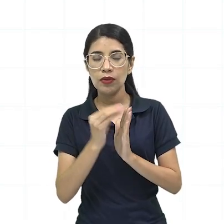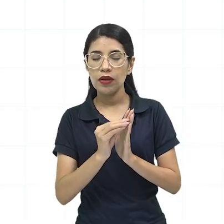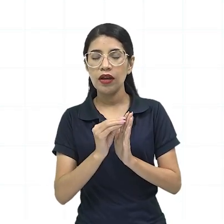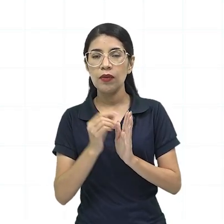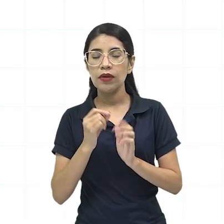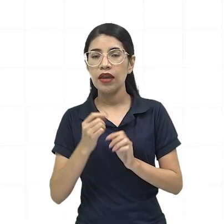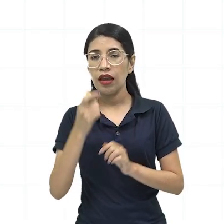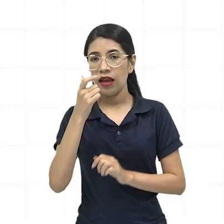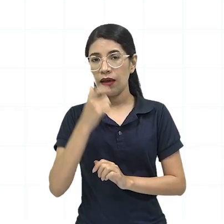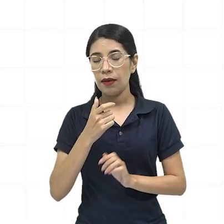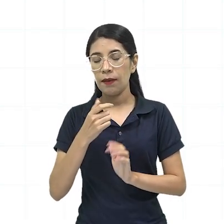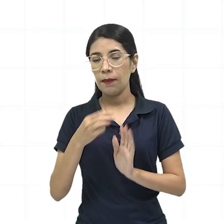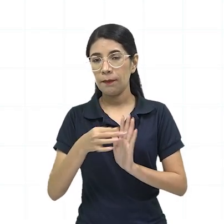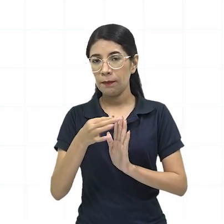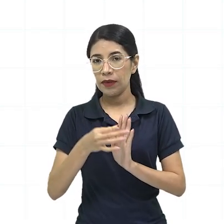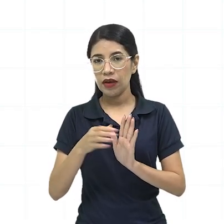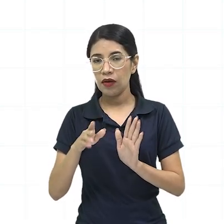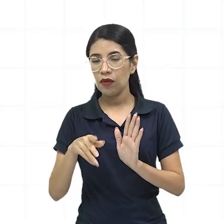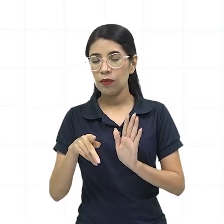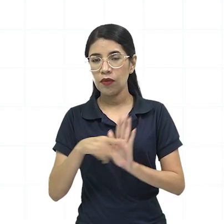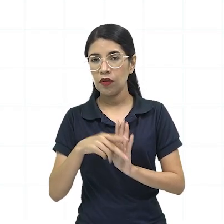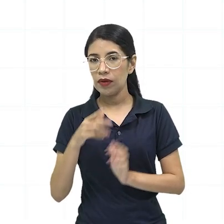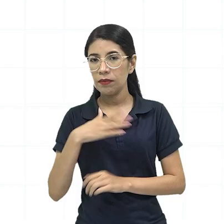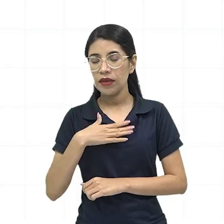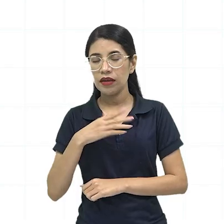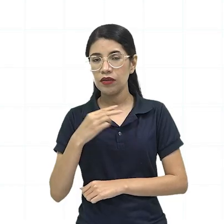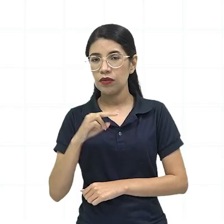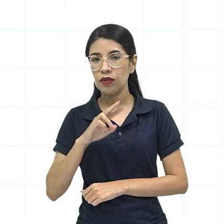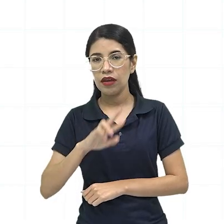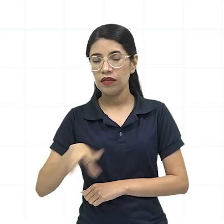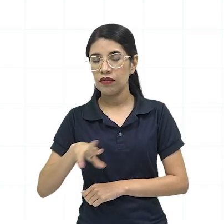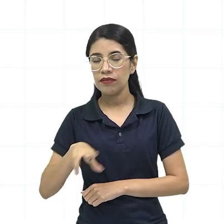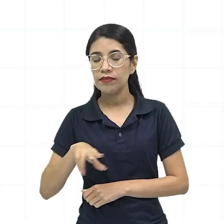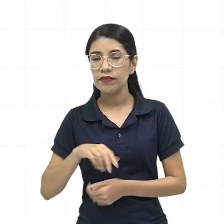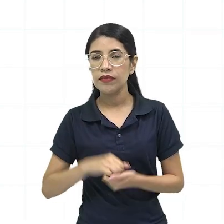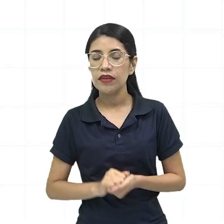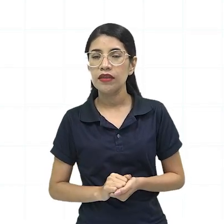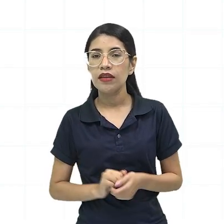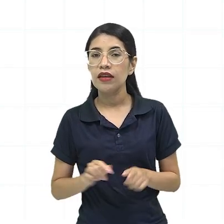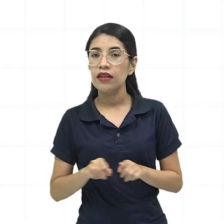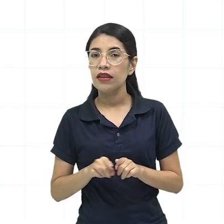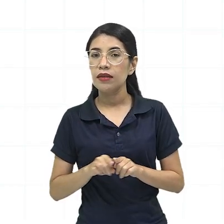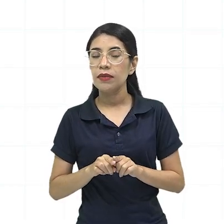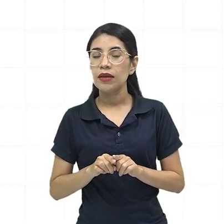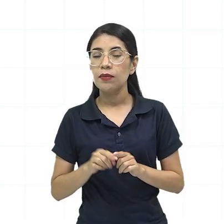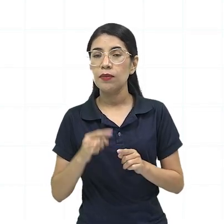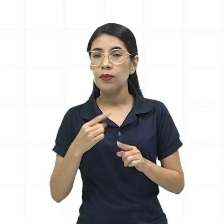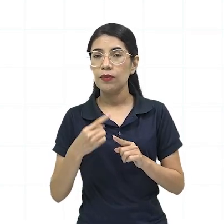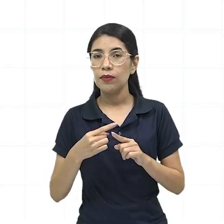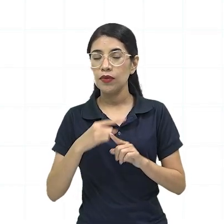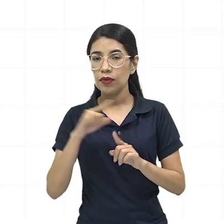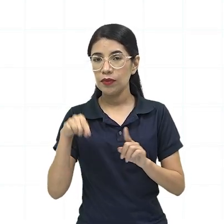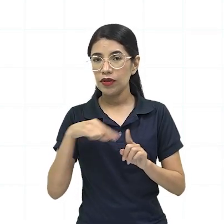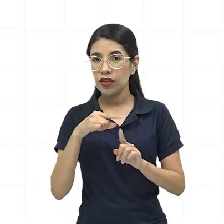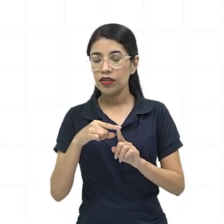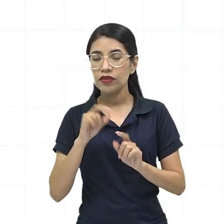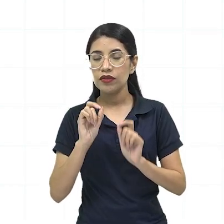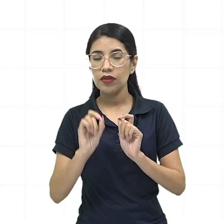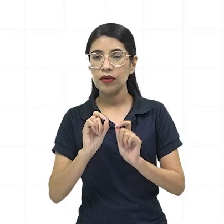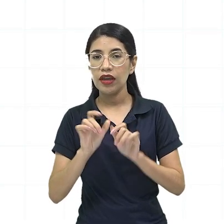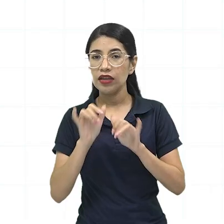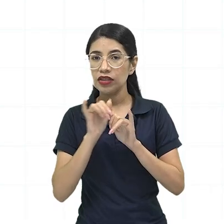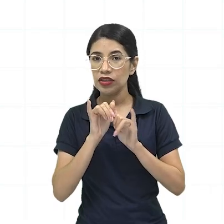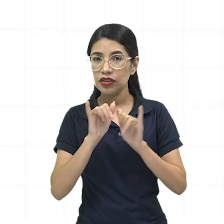minha opinião, o que eu acho sobre determinado assunto. Eu não posso fazer, porque ali o objetivo é o